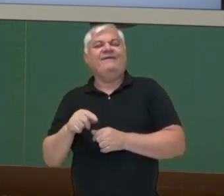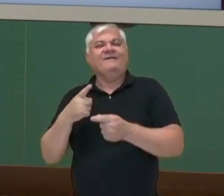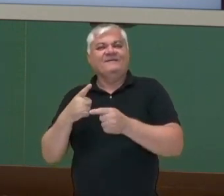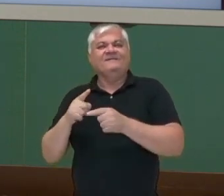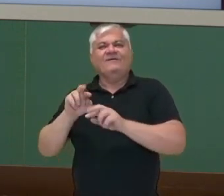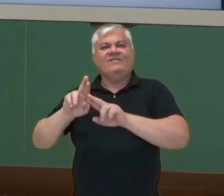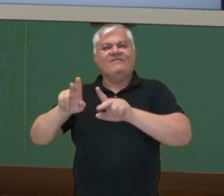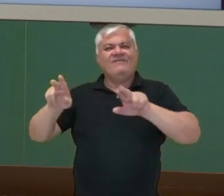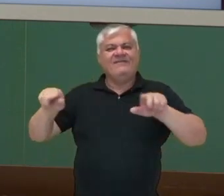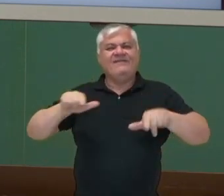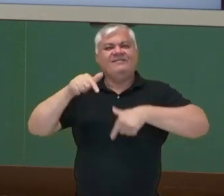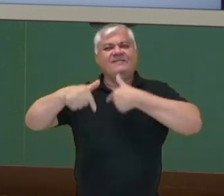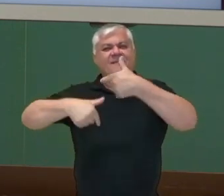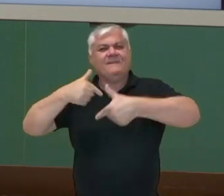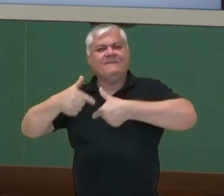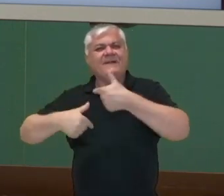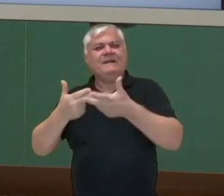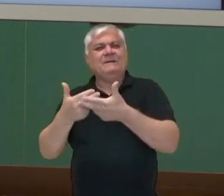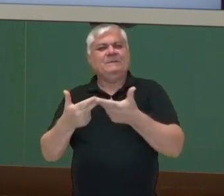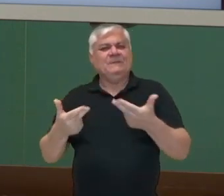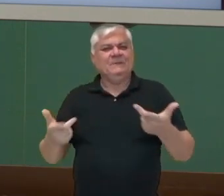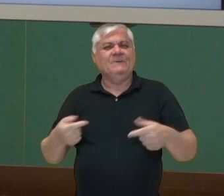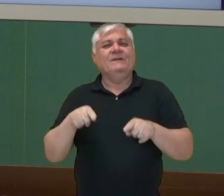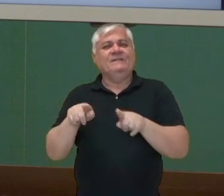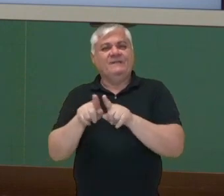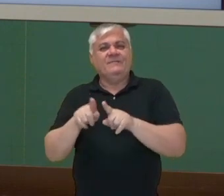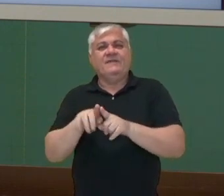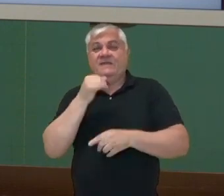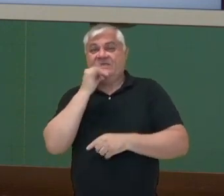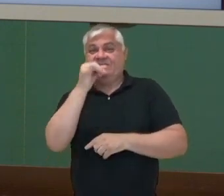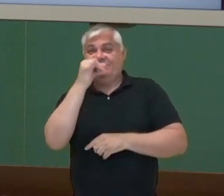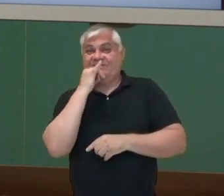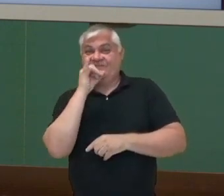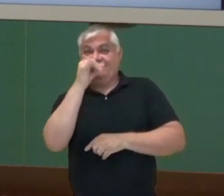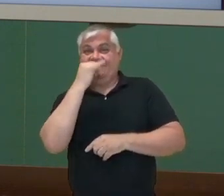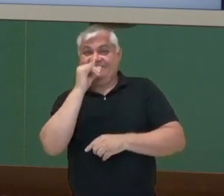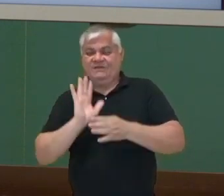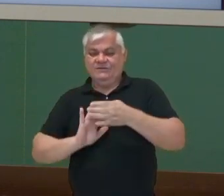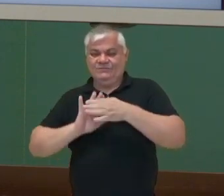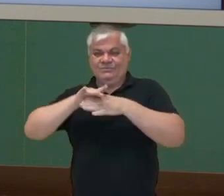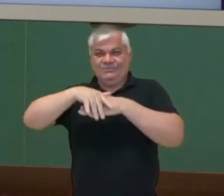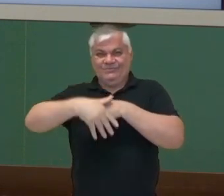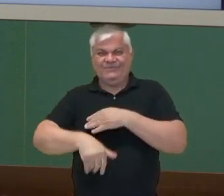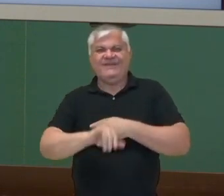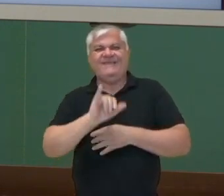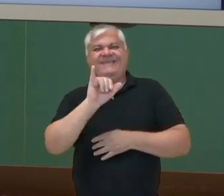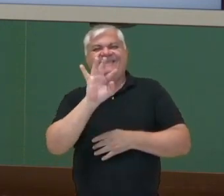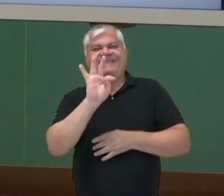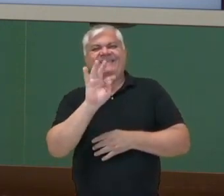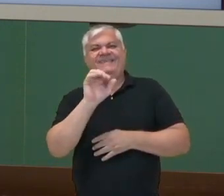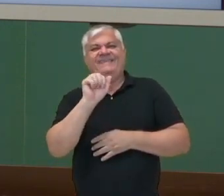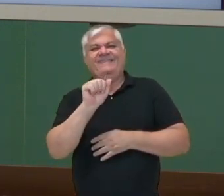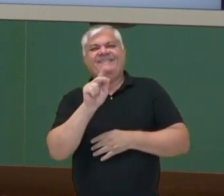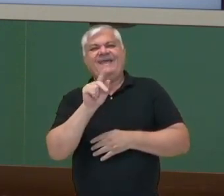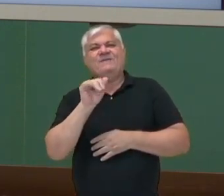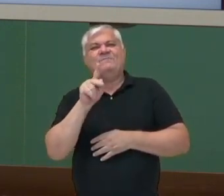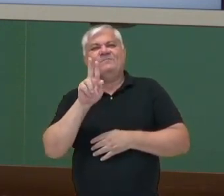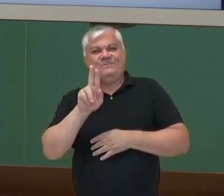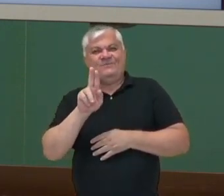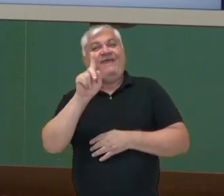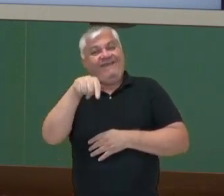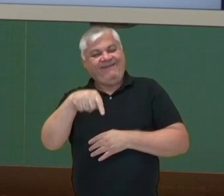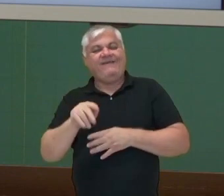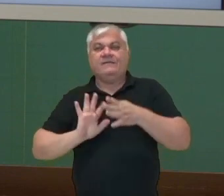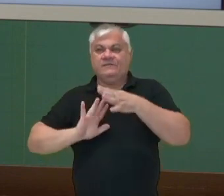diferentes atividades, entre elas a geração de energia, né, porque a hidrelétrica de Itaipu fica nas águas ali do Rio Paraná.